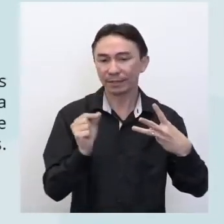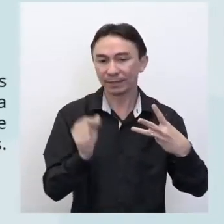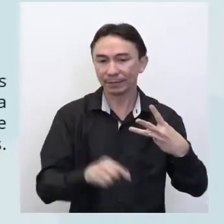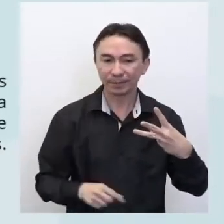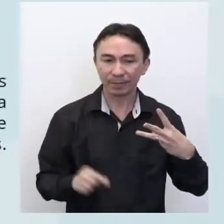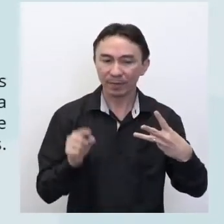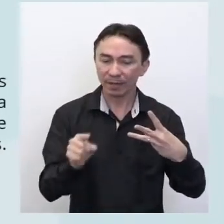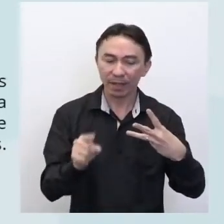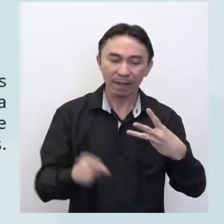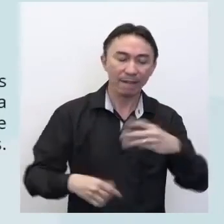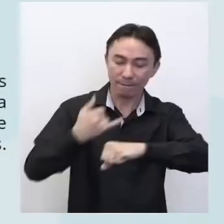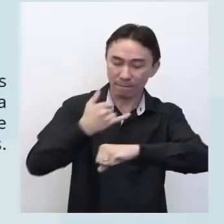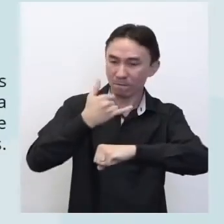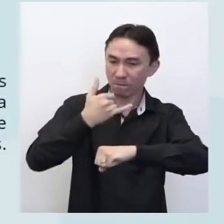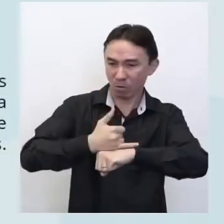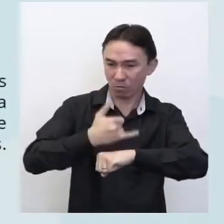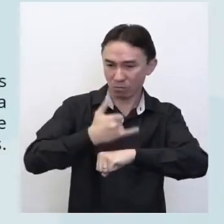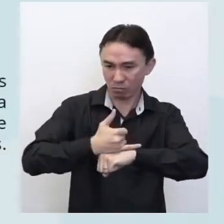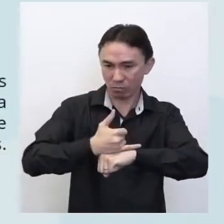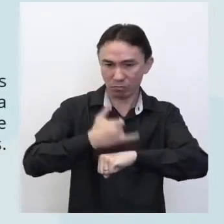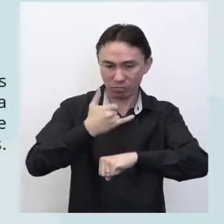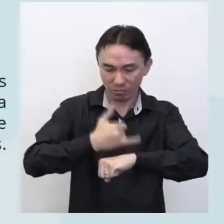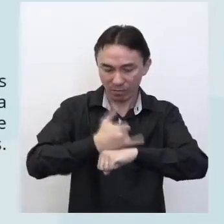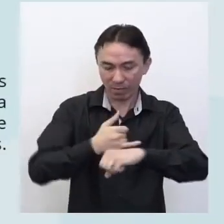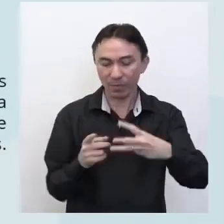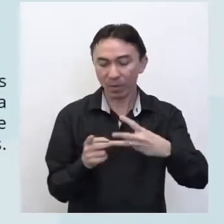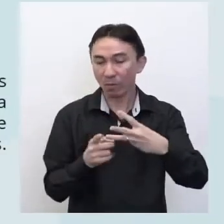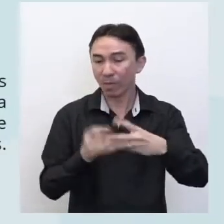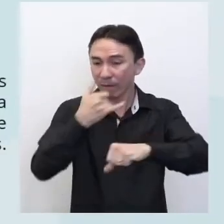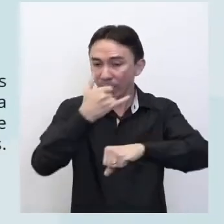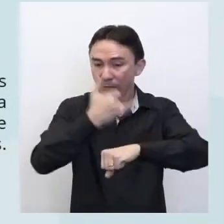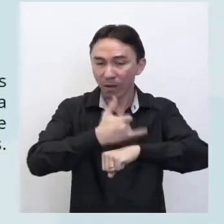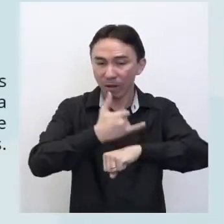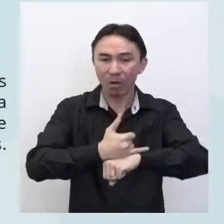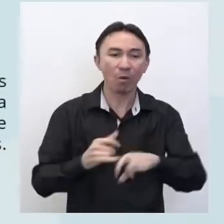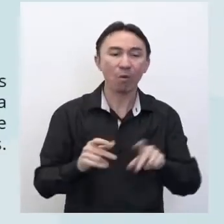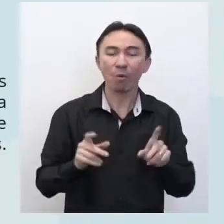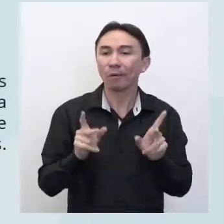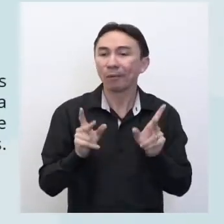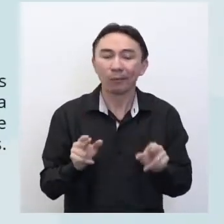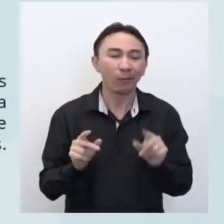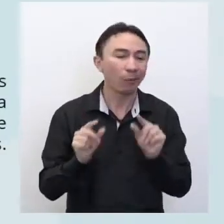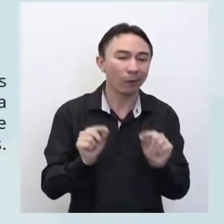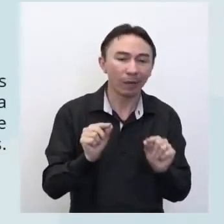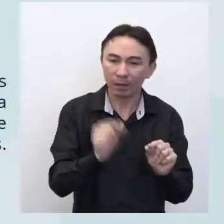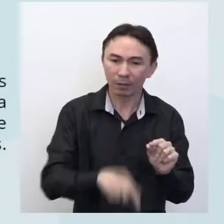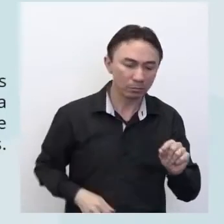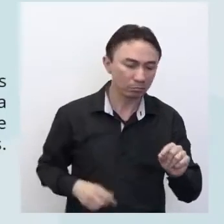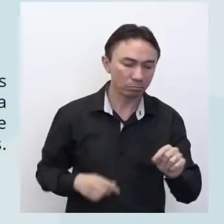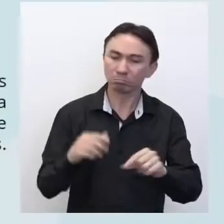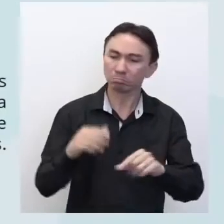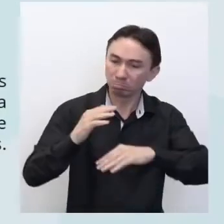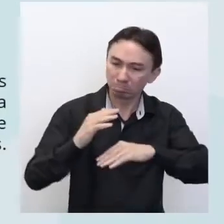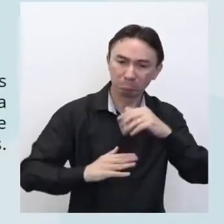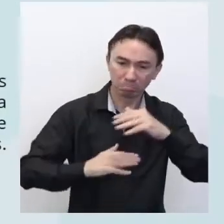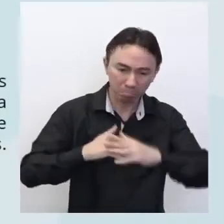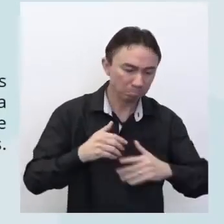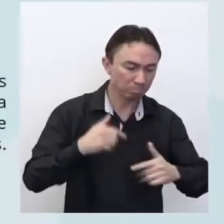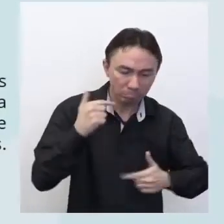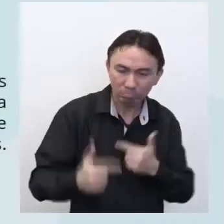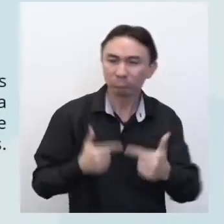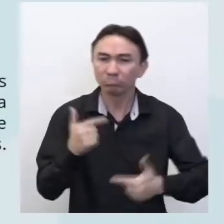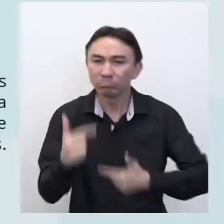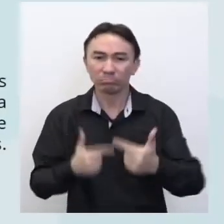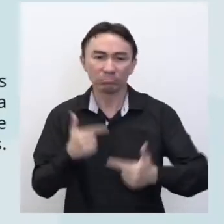de ferro. Estes homens que nascem com almas de ferro seriam bons trabalhadores e teriam como